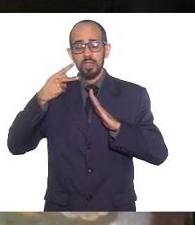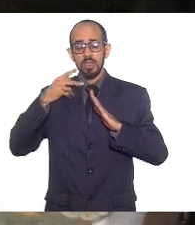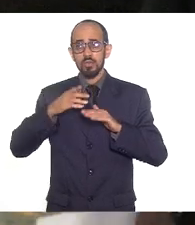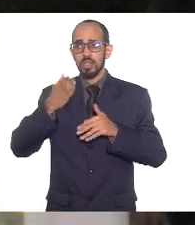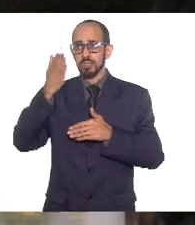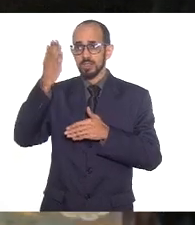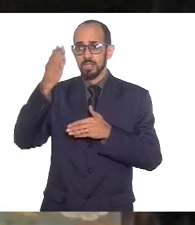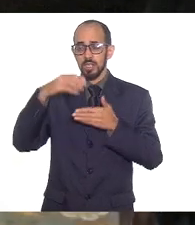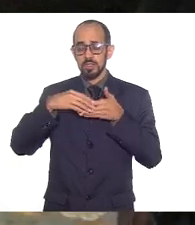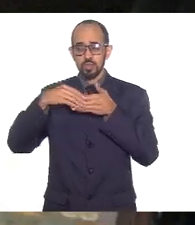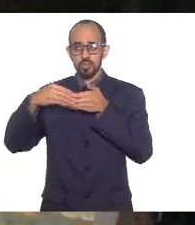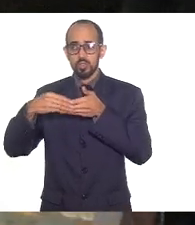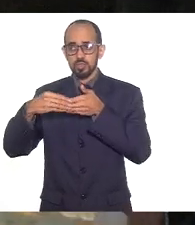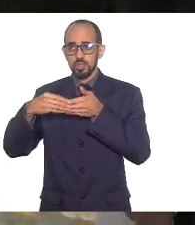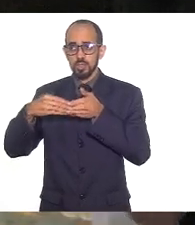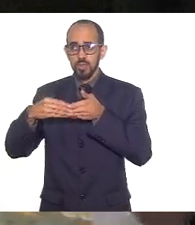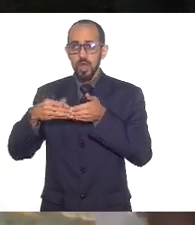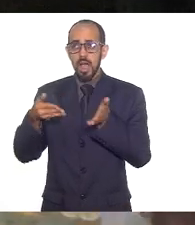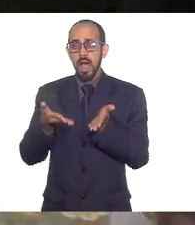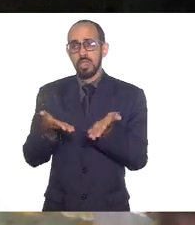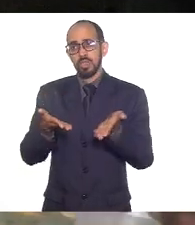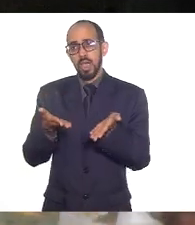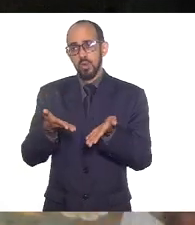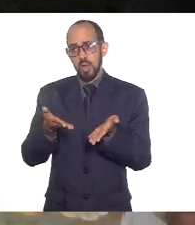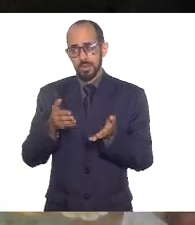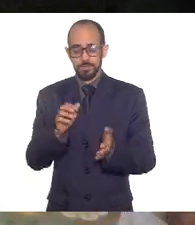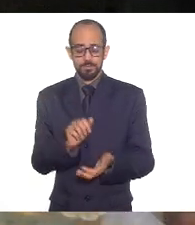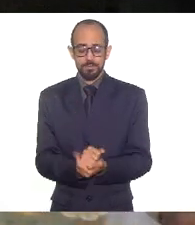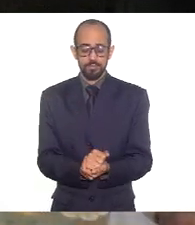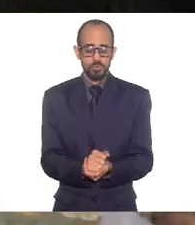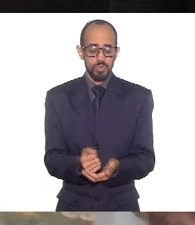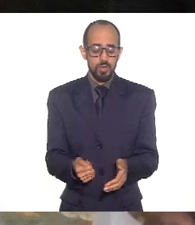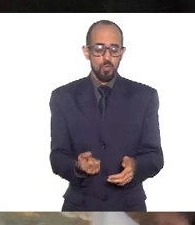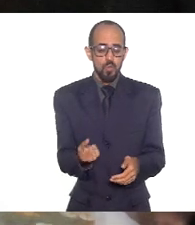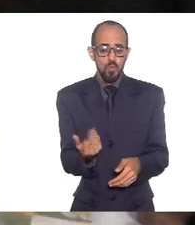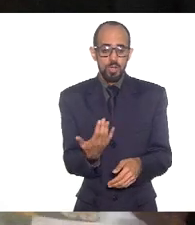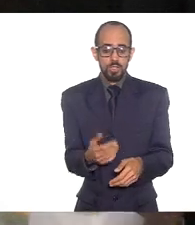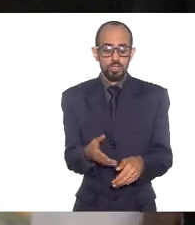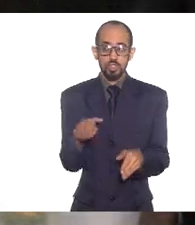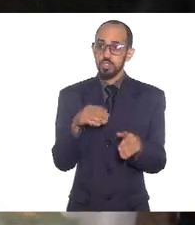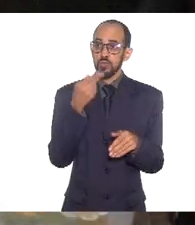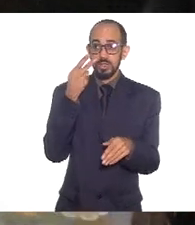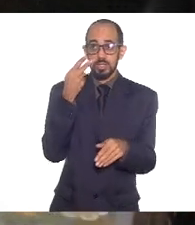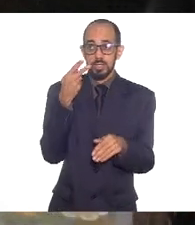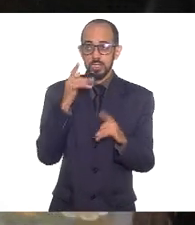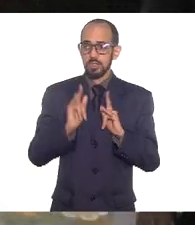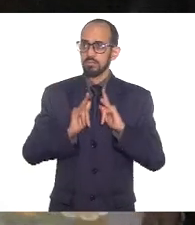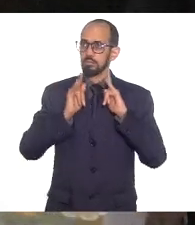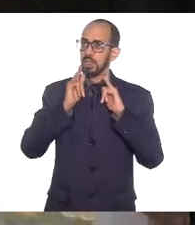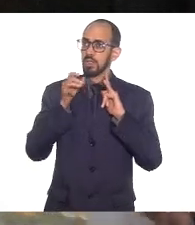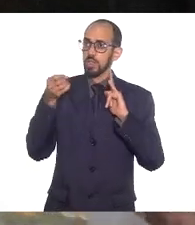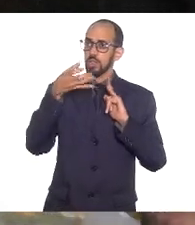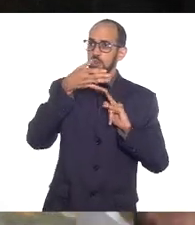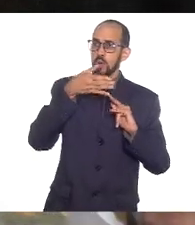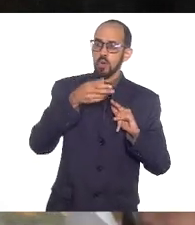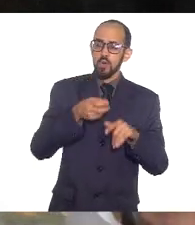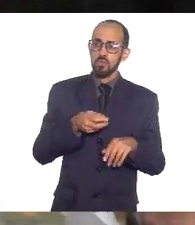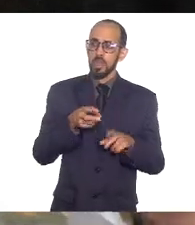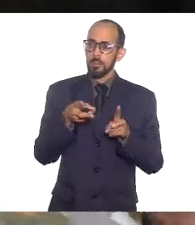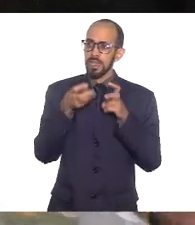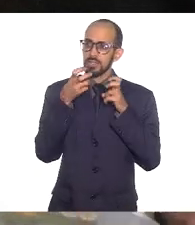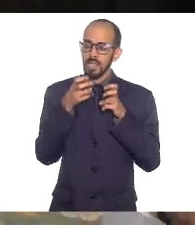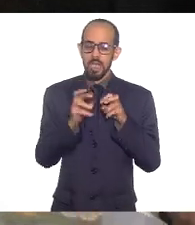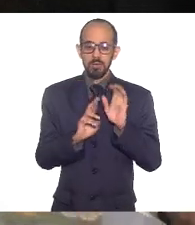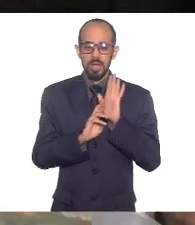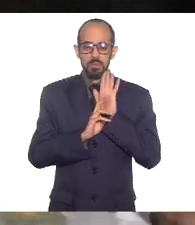nos trouxe esse momento até aqui e hoje quando a gente chega valer Jam e ver o que que representa a legião o